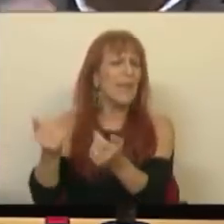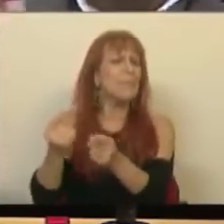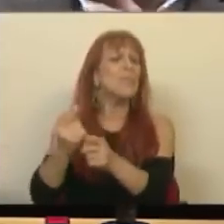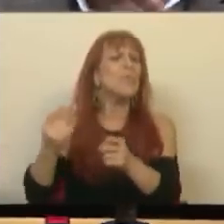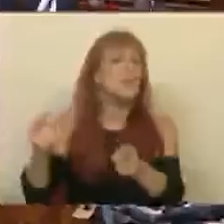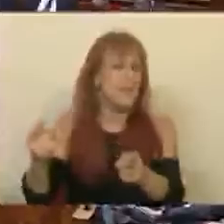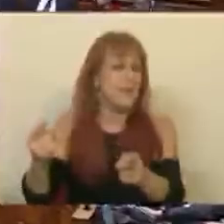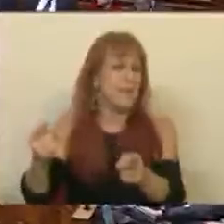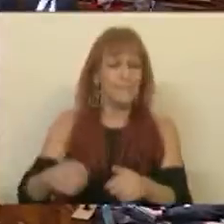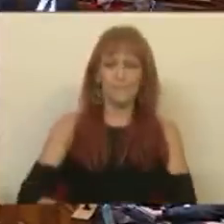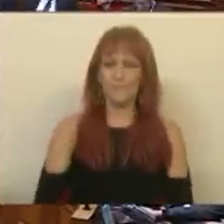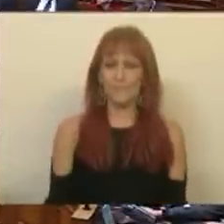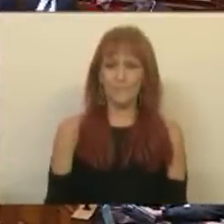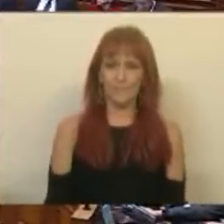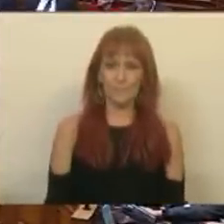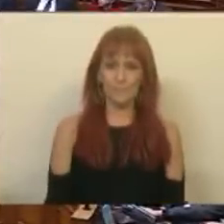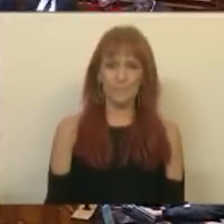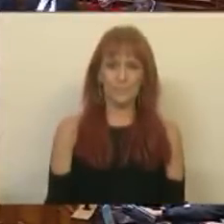a idade